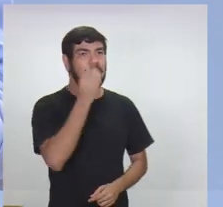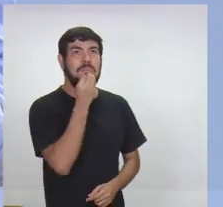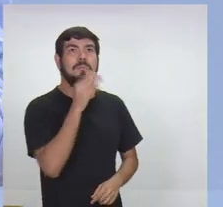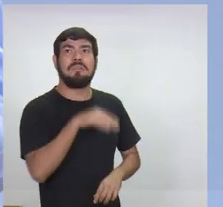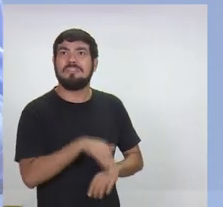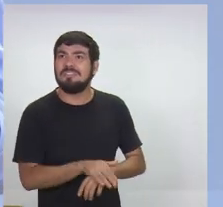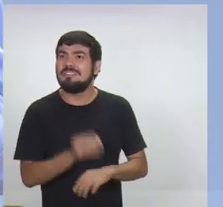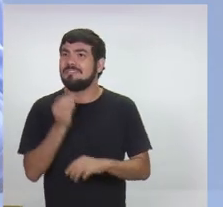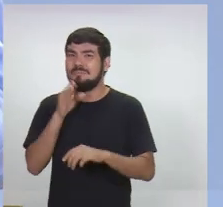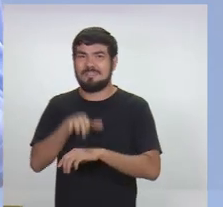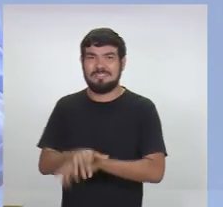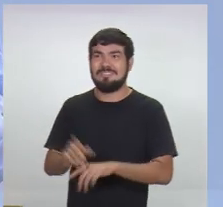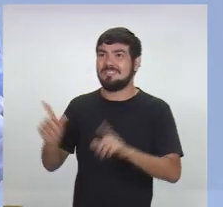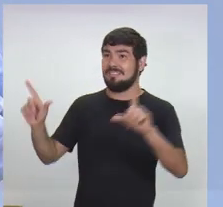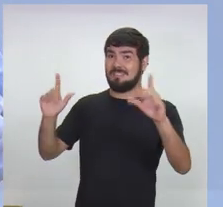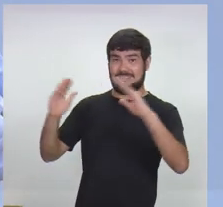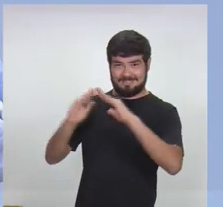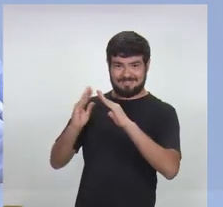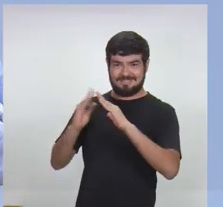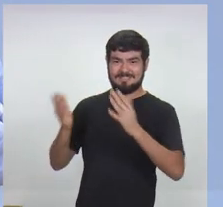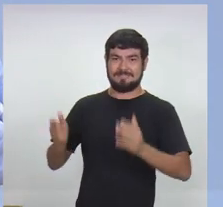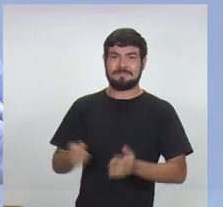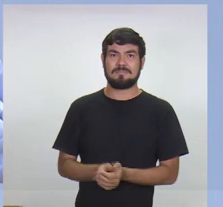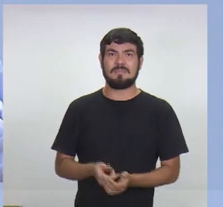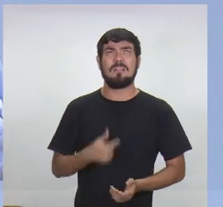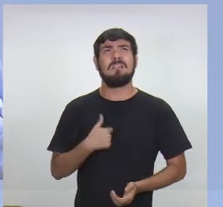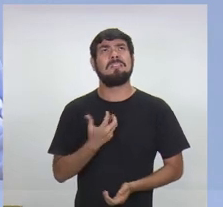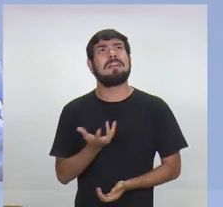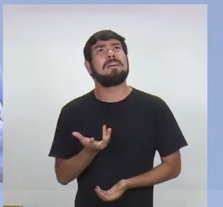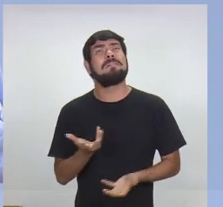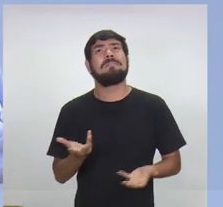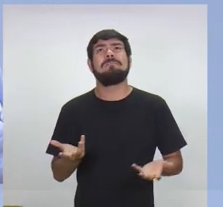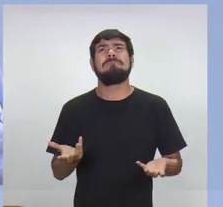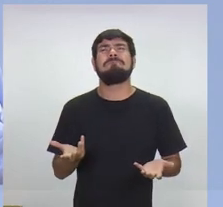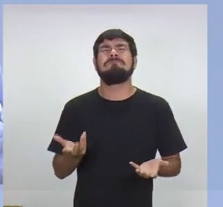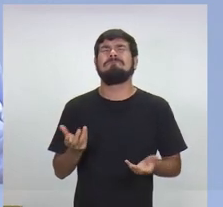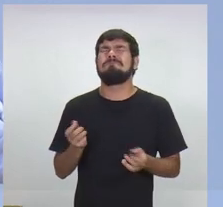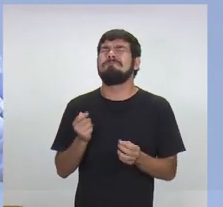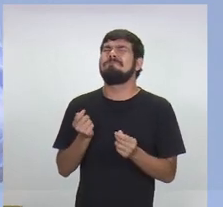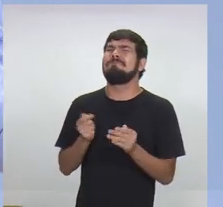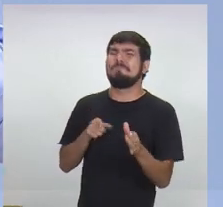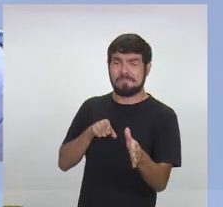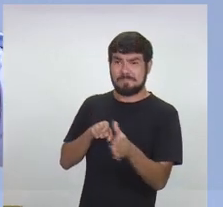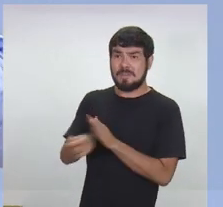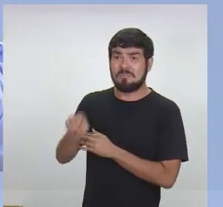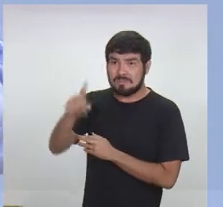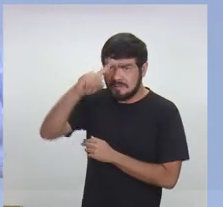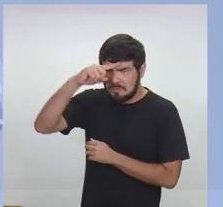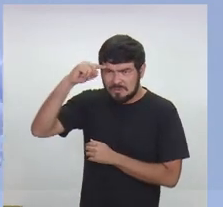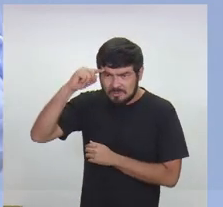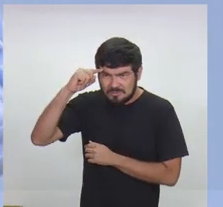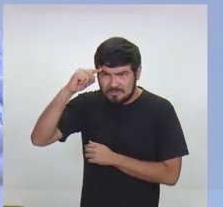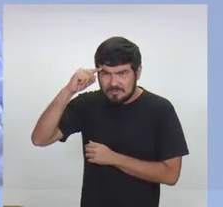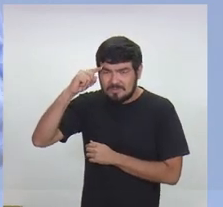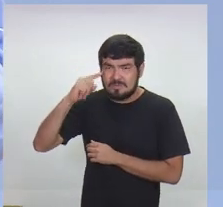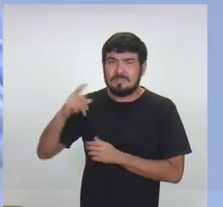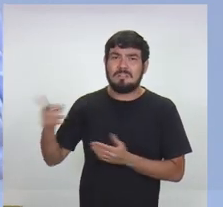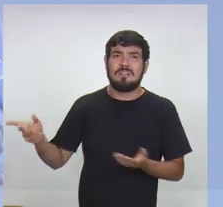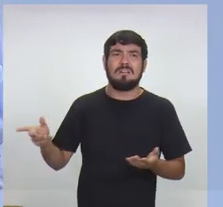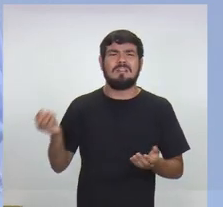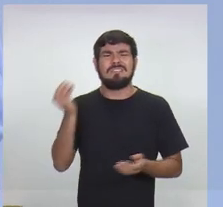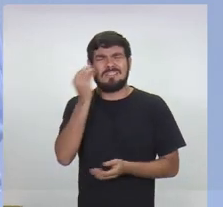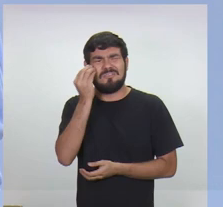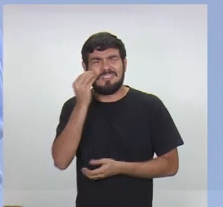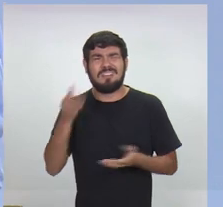espectadores eu quero perguntar wilson wilson a viver um momento complexo difícil a economia